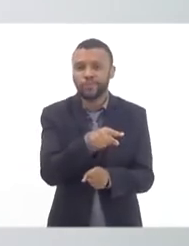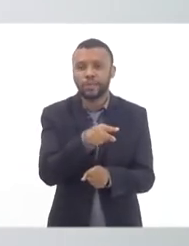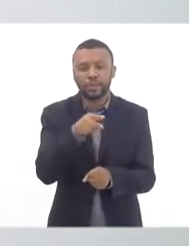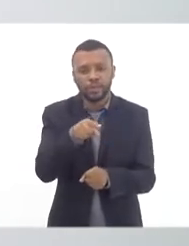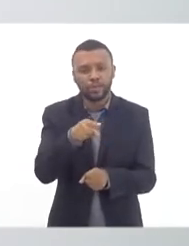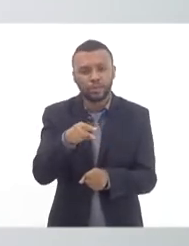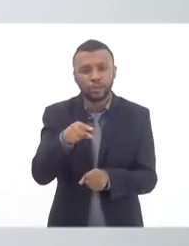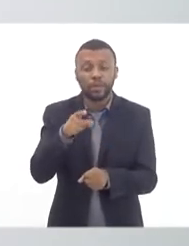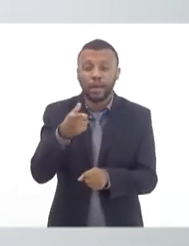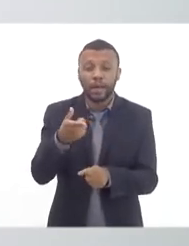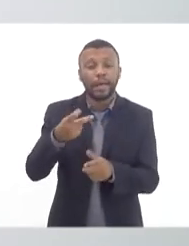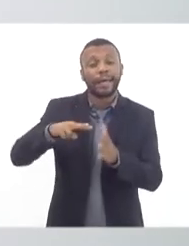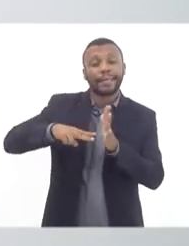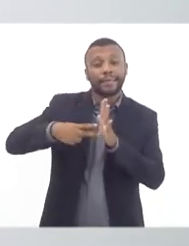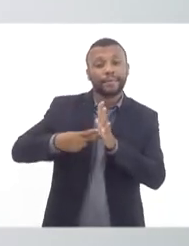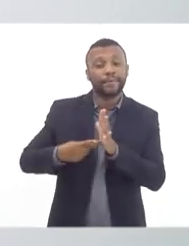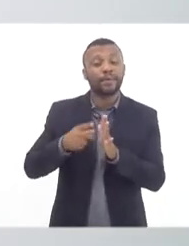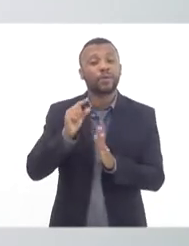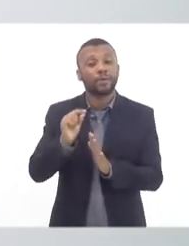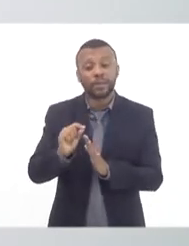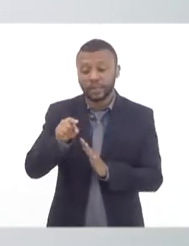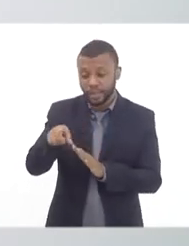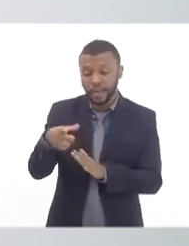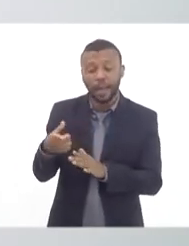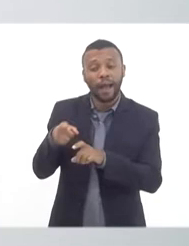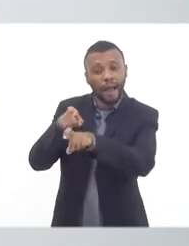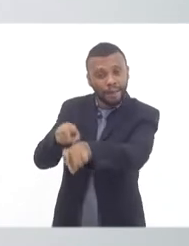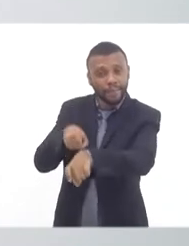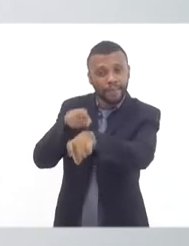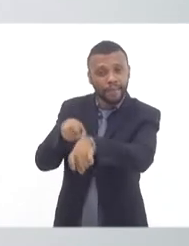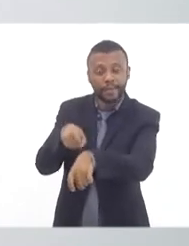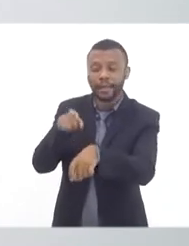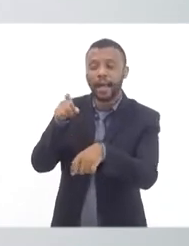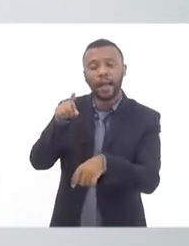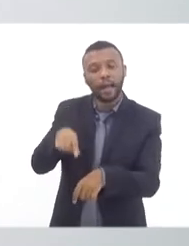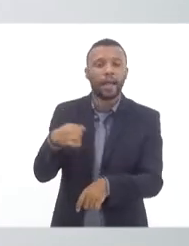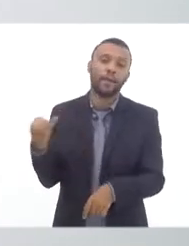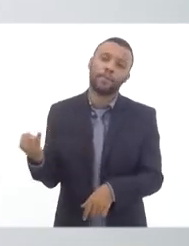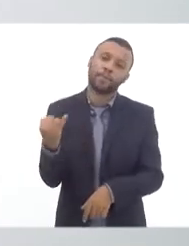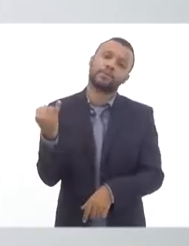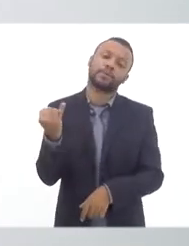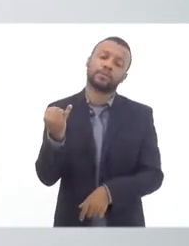tem importância. Nós estamos vivendo